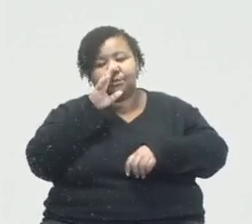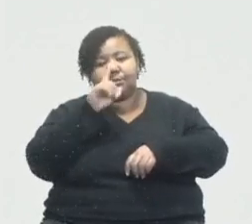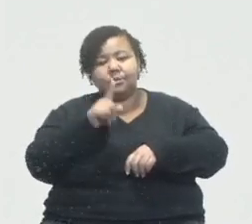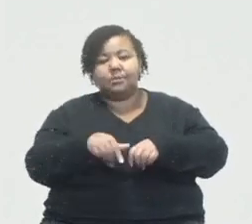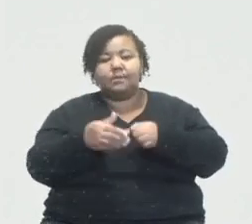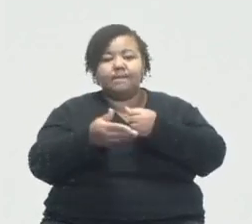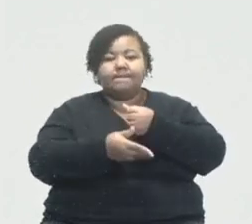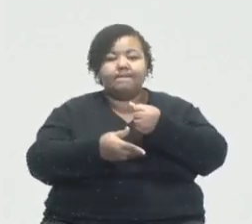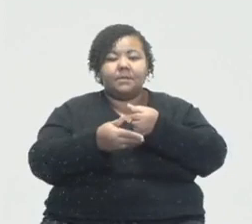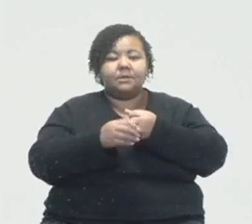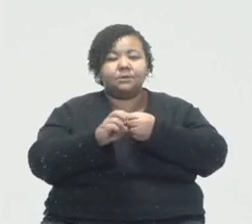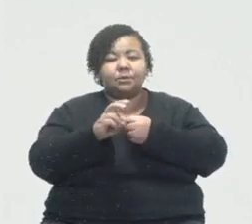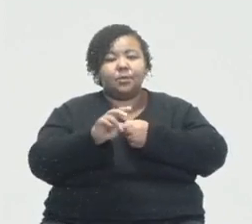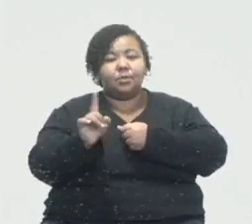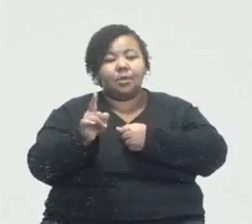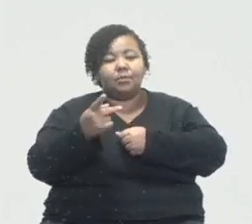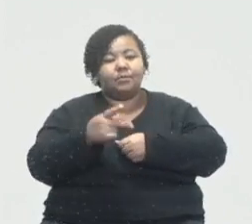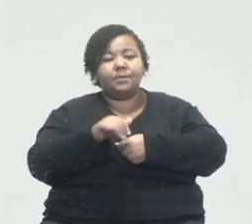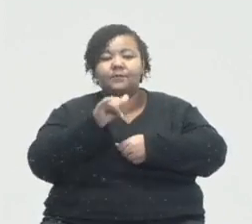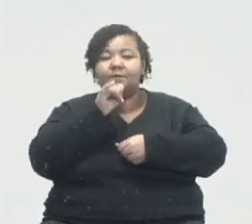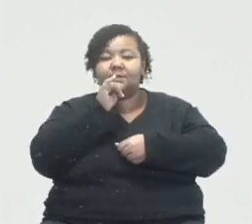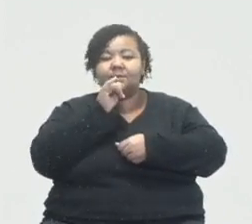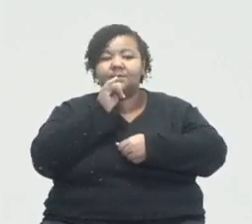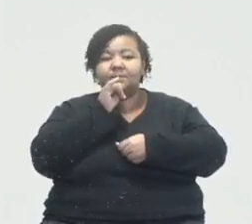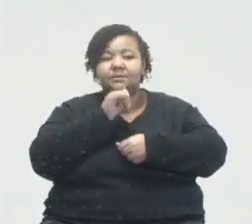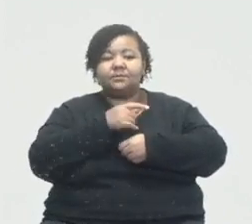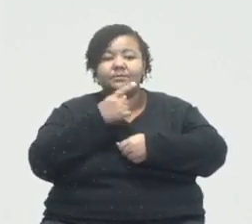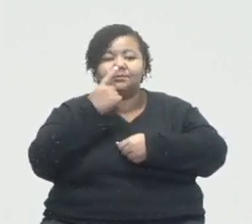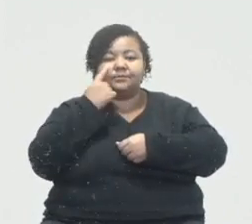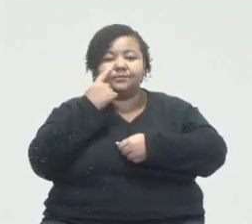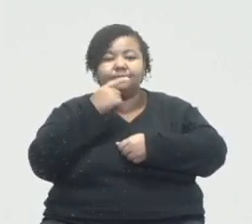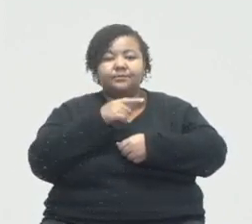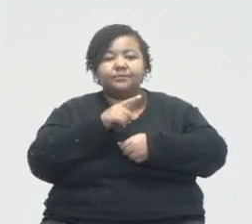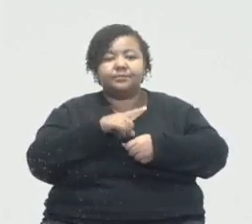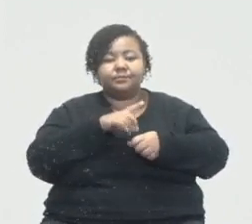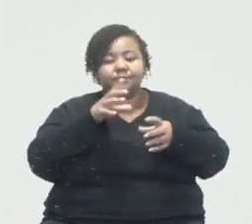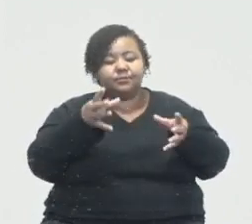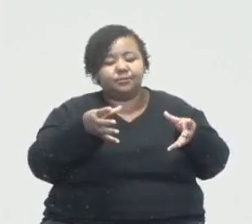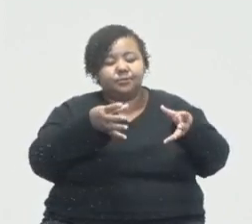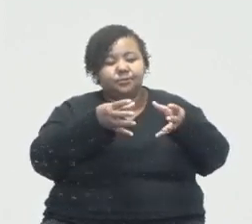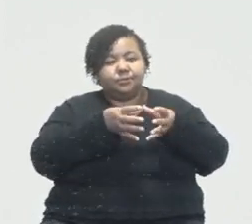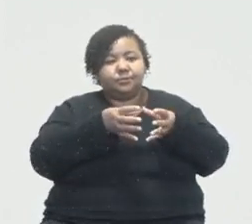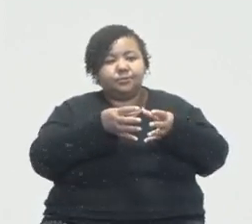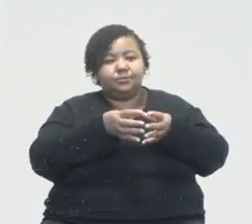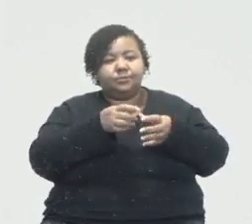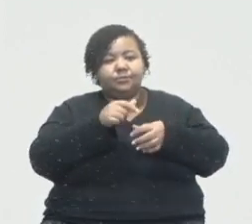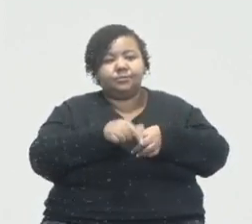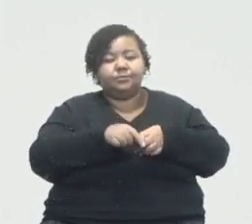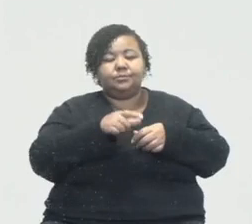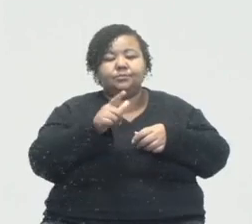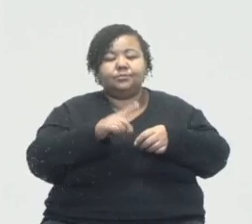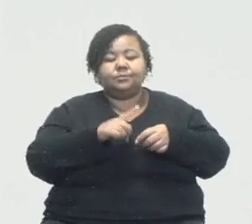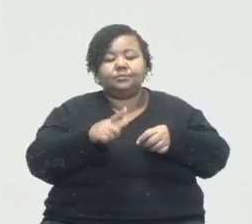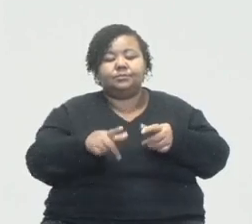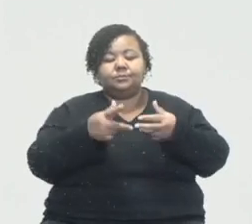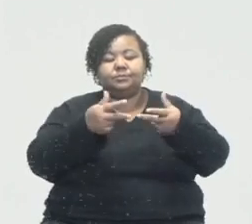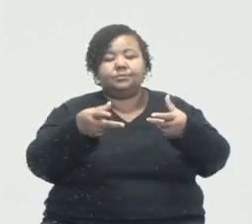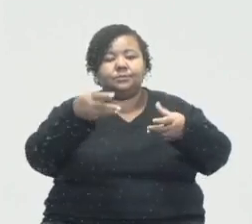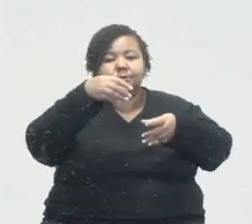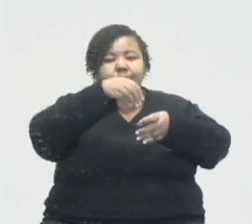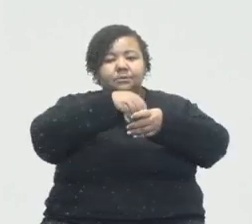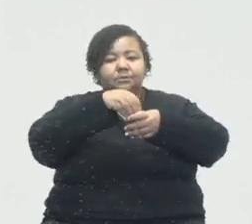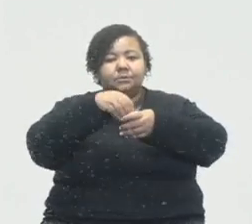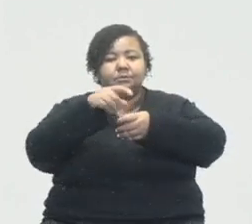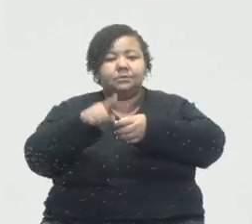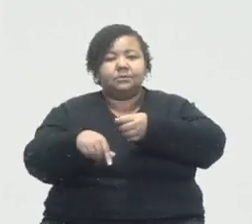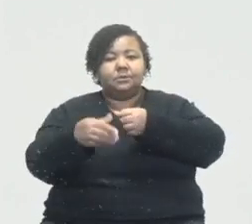base ou não. Vejamos um exemplo. Observe aqui que nós temos esse conjunto, nós temos aqui os seus elementos. Ele é uma